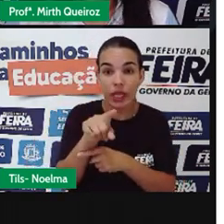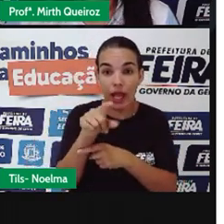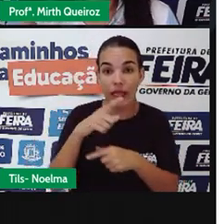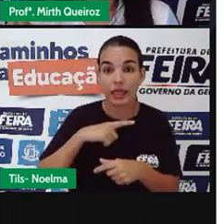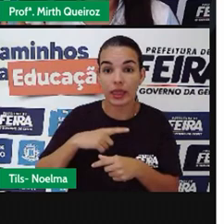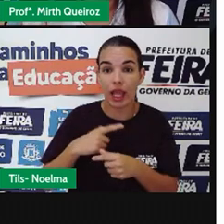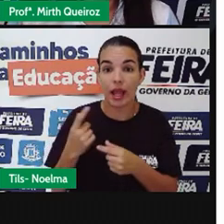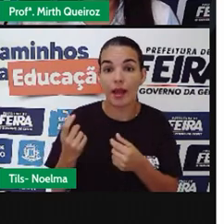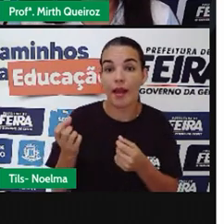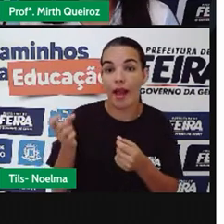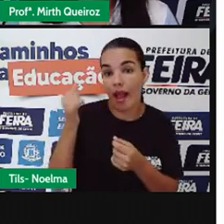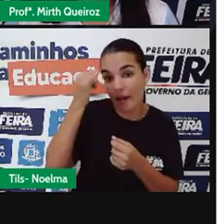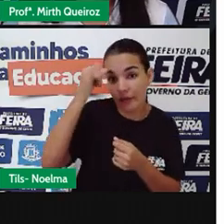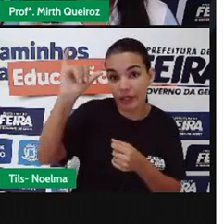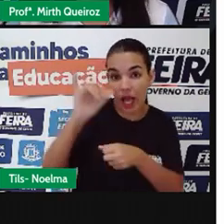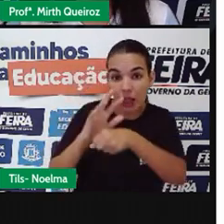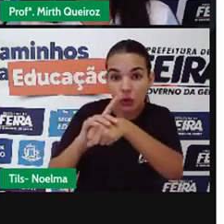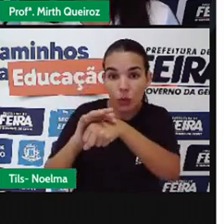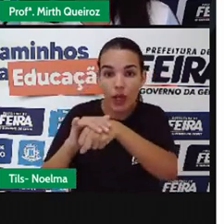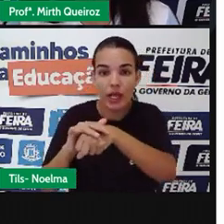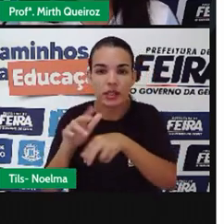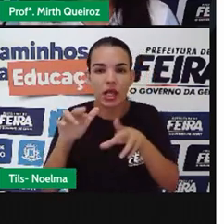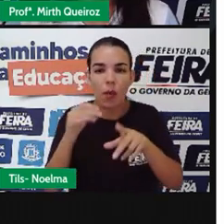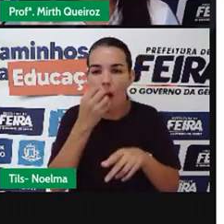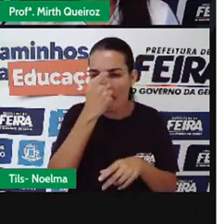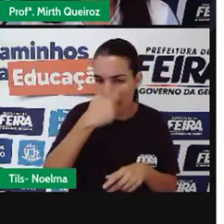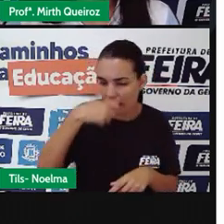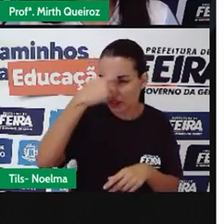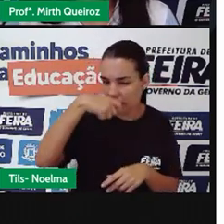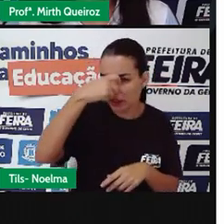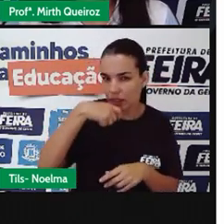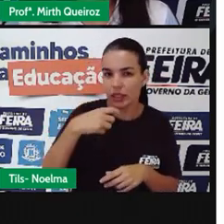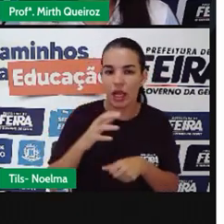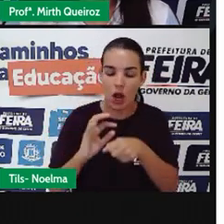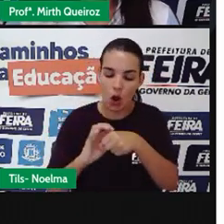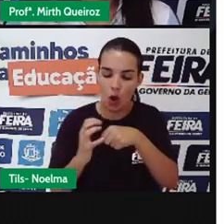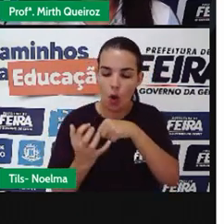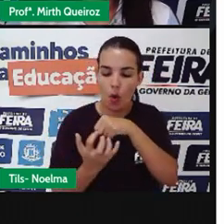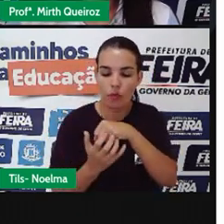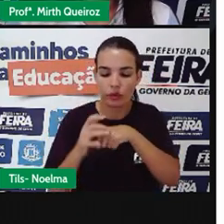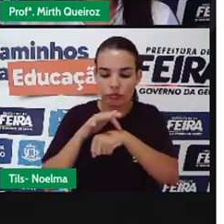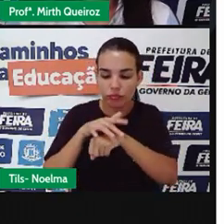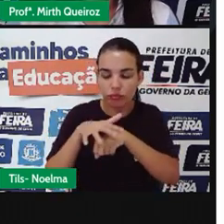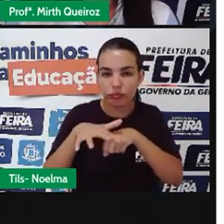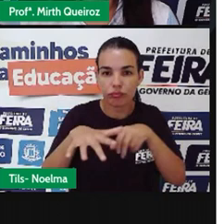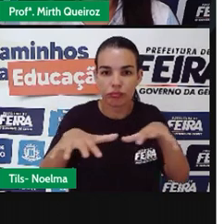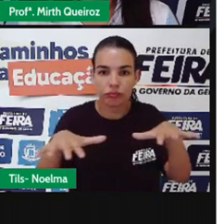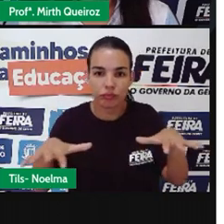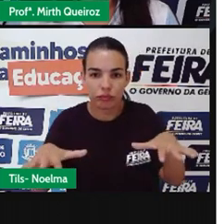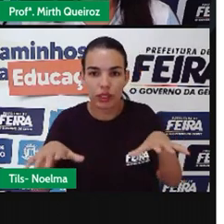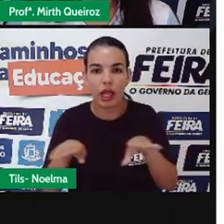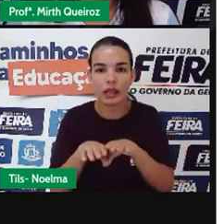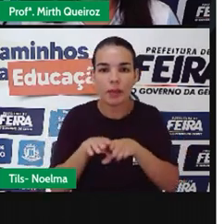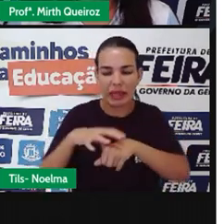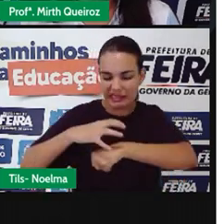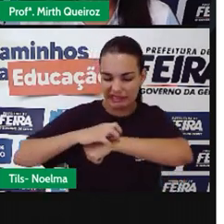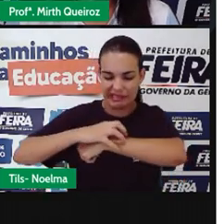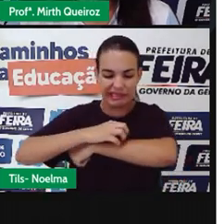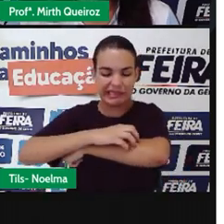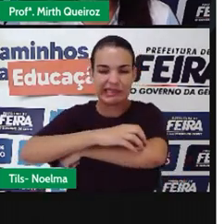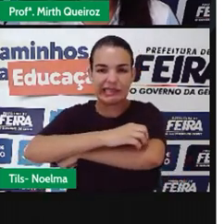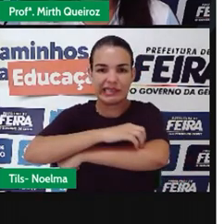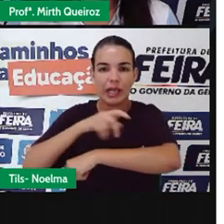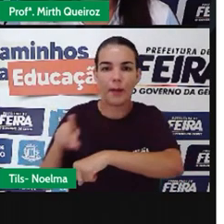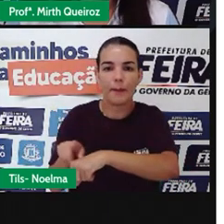enfermidades como é o caso da gripe 2019 hepatite micose e problemas estomacais